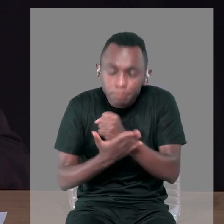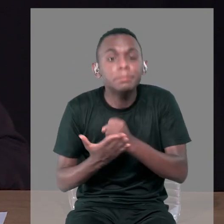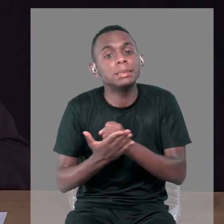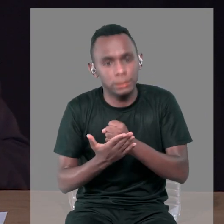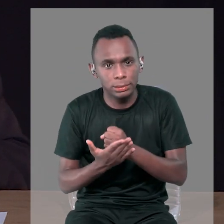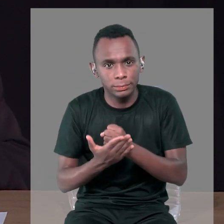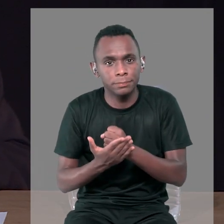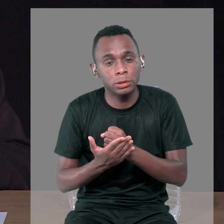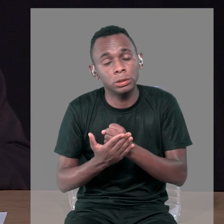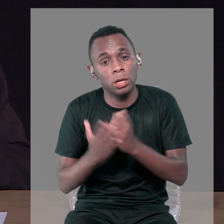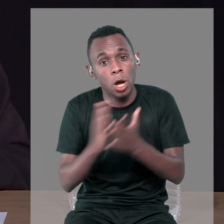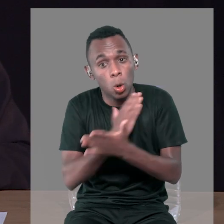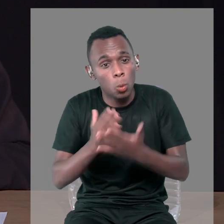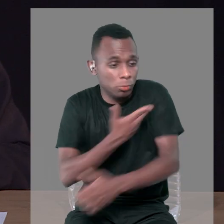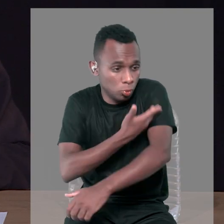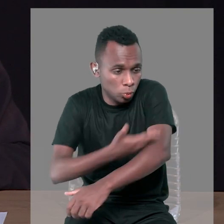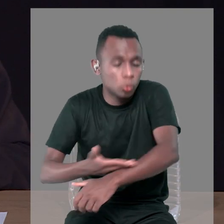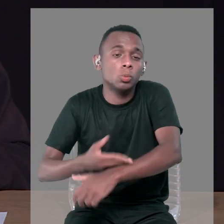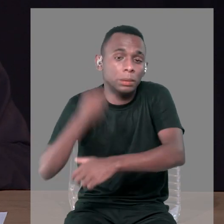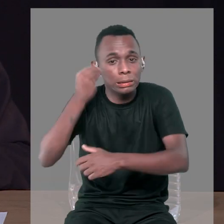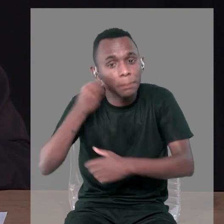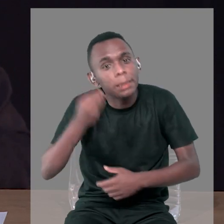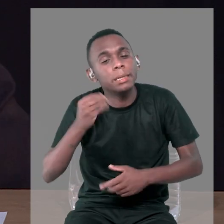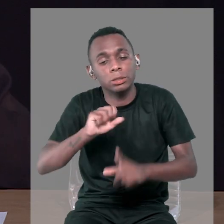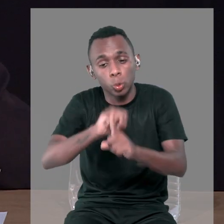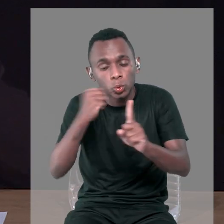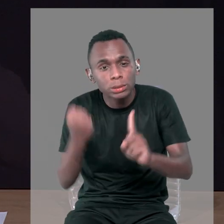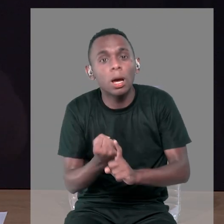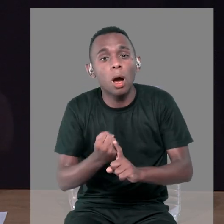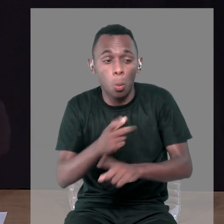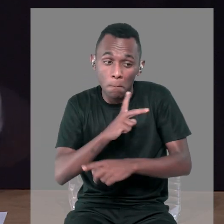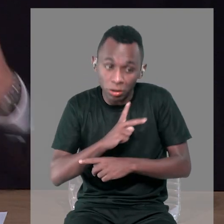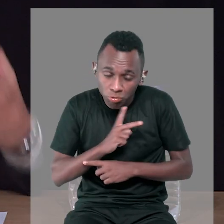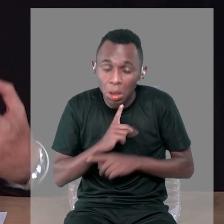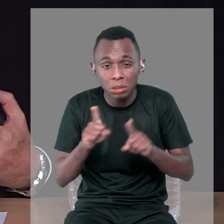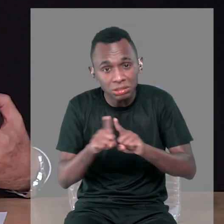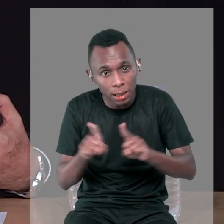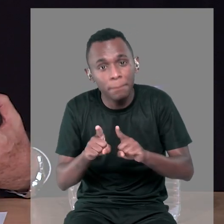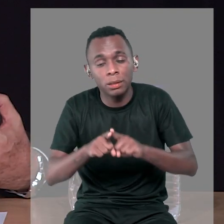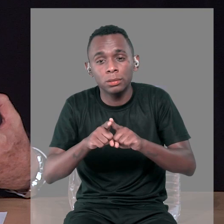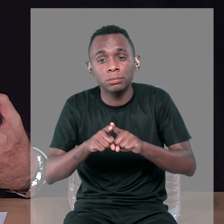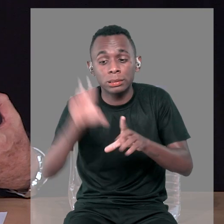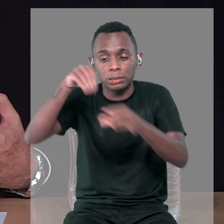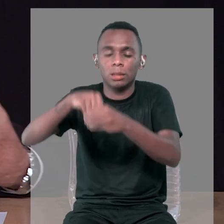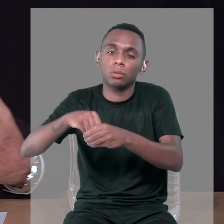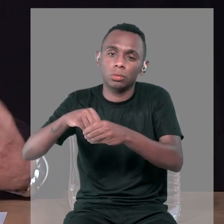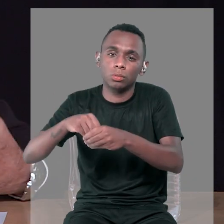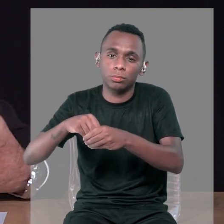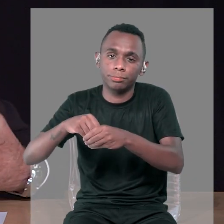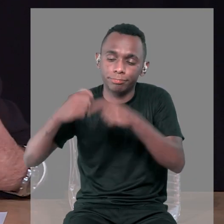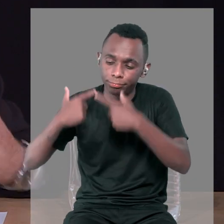fundadora de práticas pessoais e sociais que se encontram, que desaguam na guerra. A